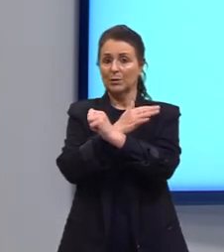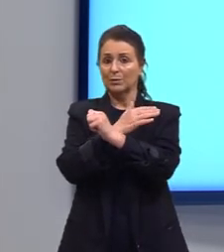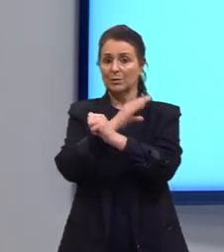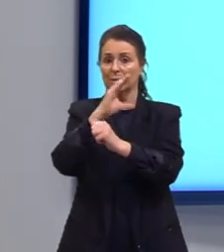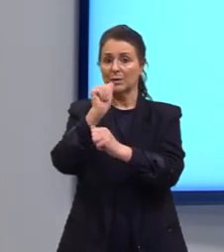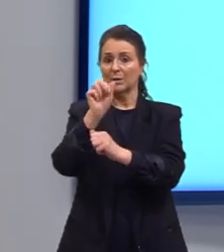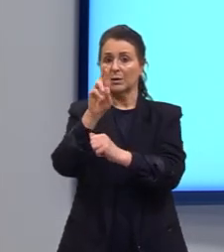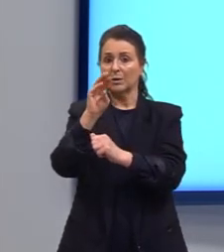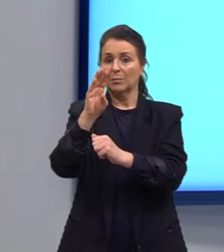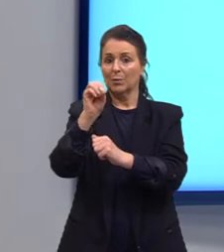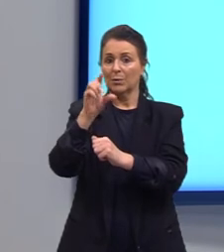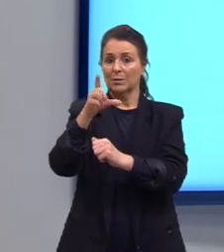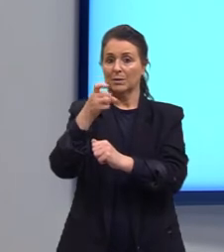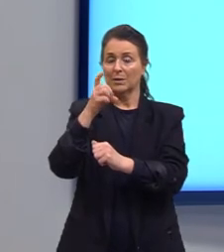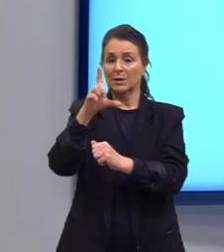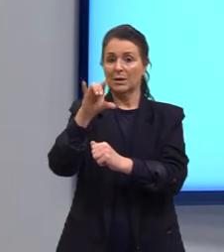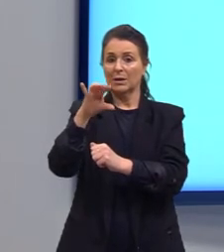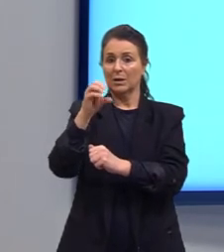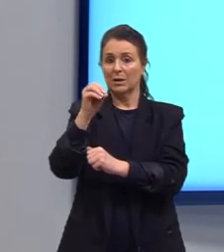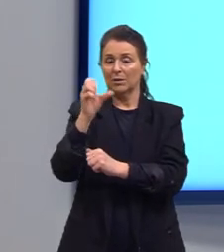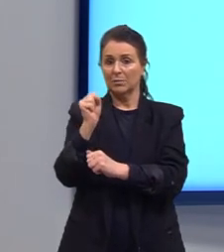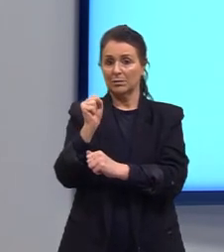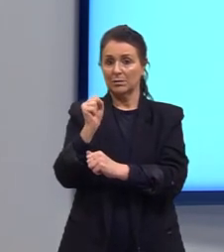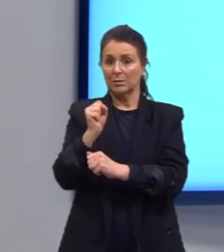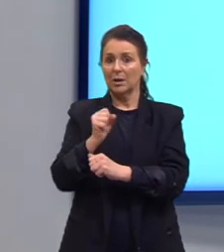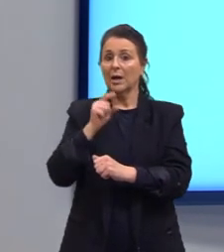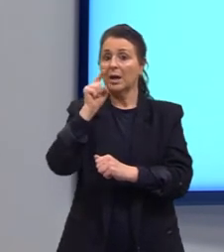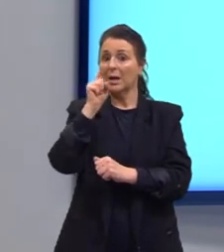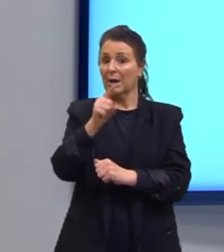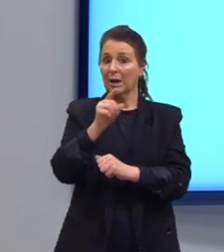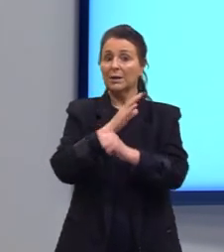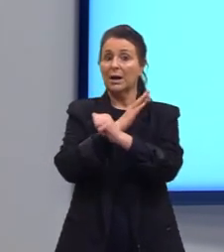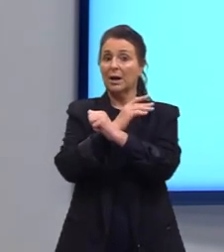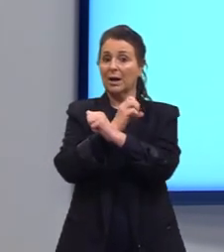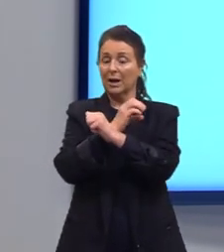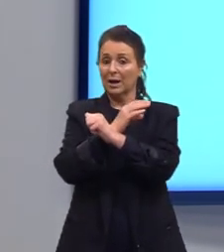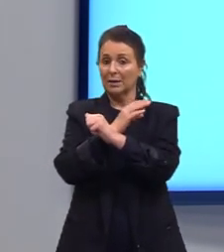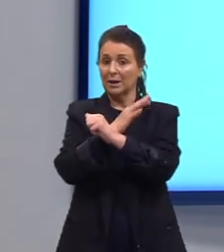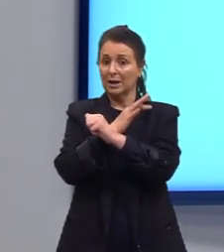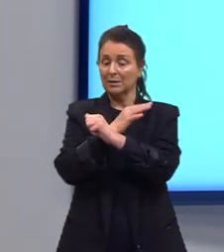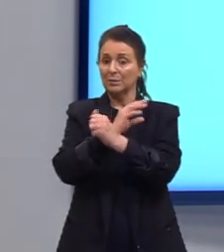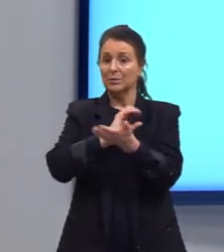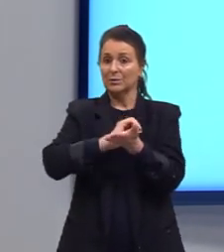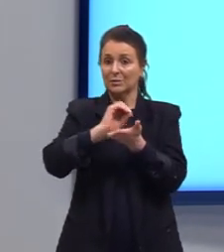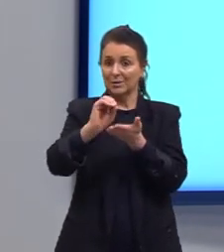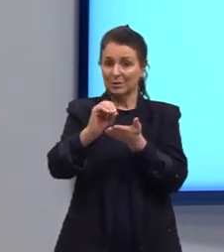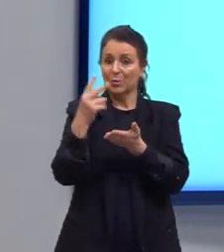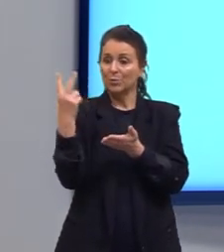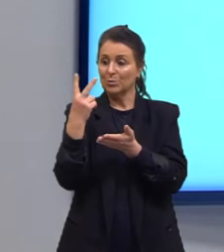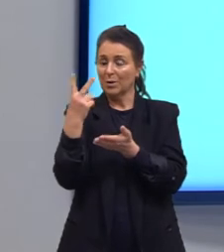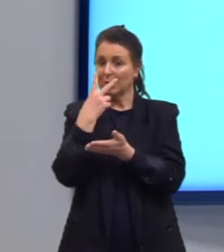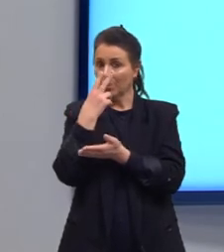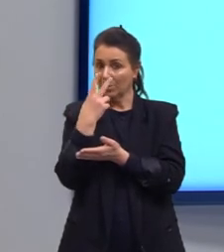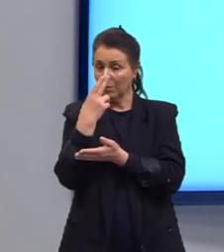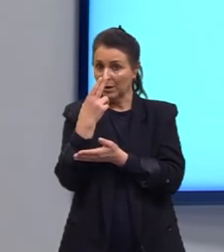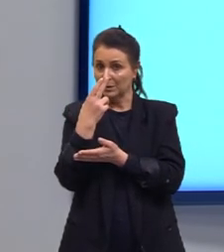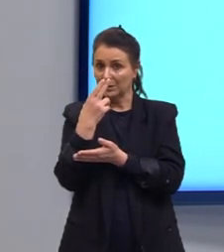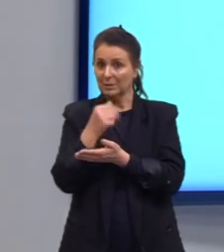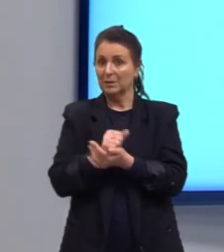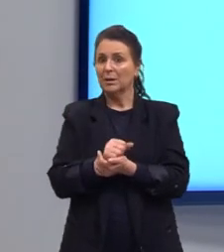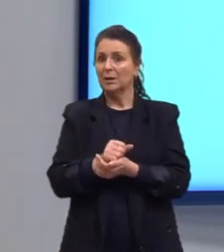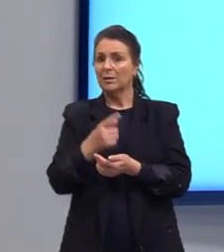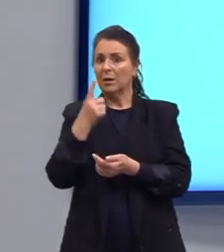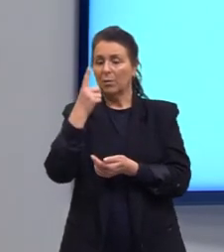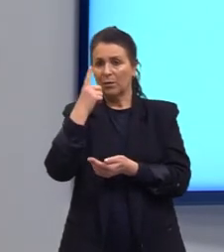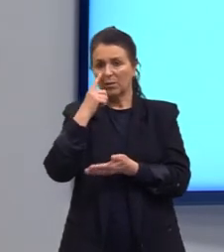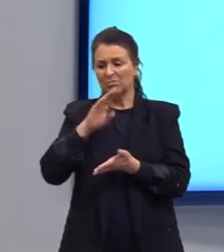nas opções elas trazem como ácidos orgânicos que é a mesma coisa ácida carboxílicos são ácidos orgânicos então eu já